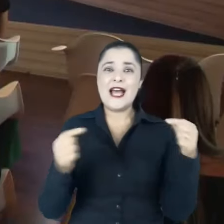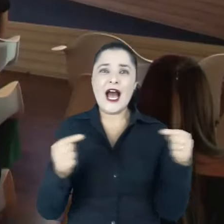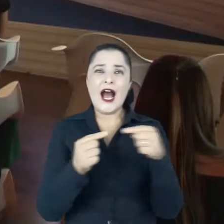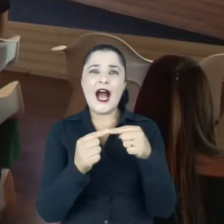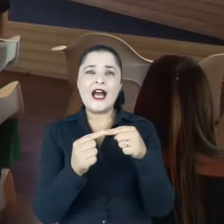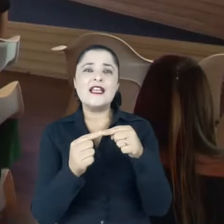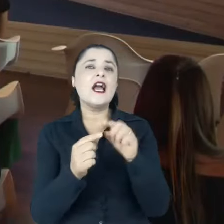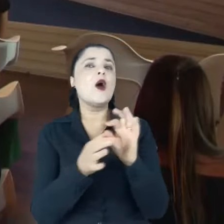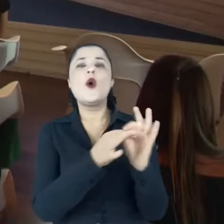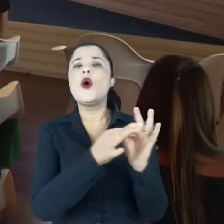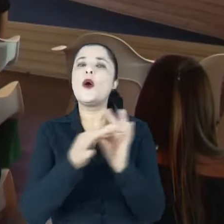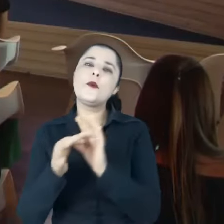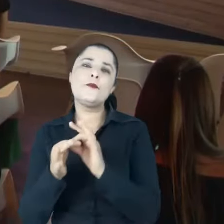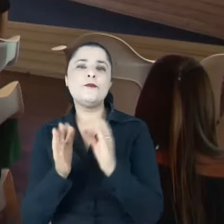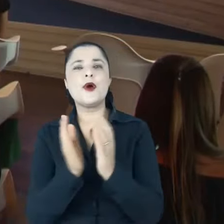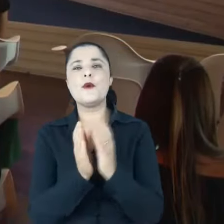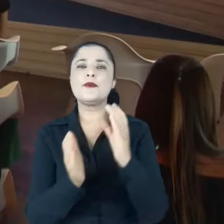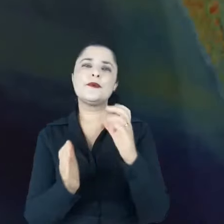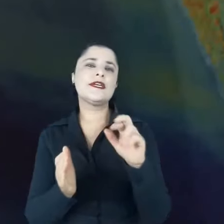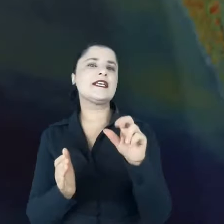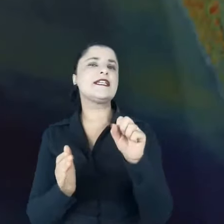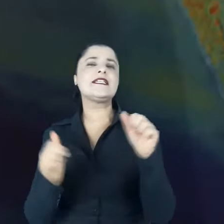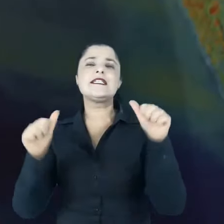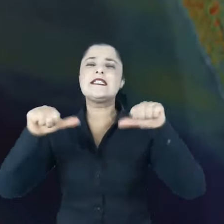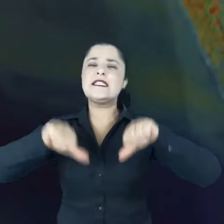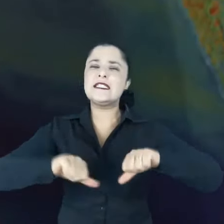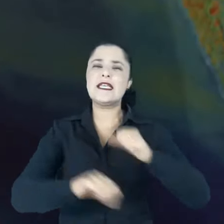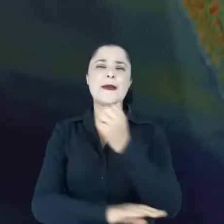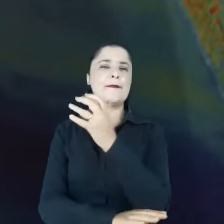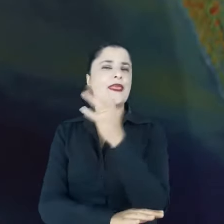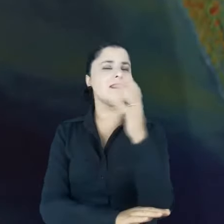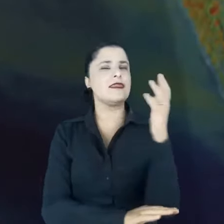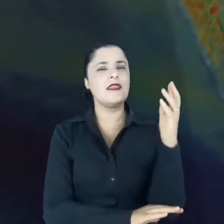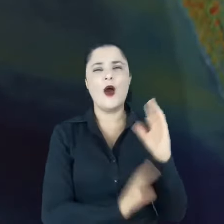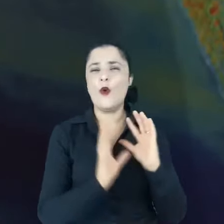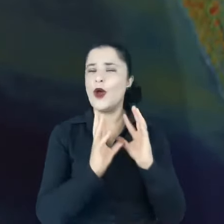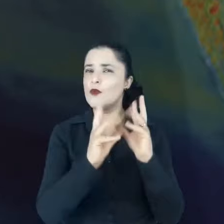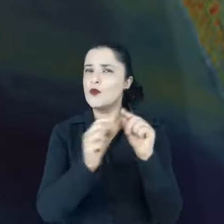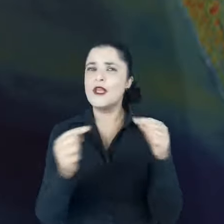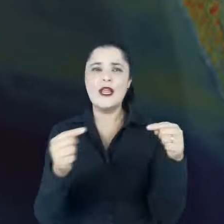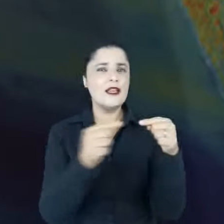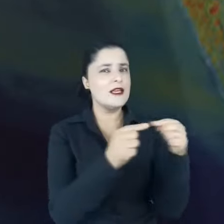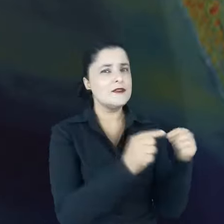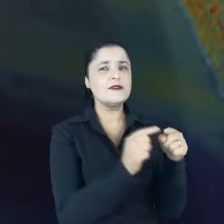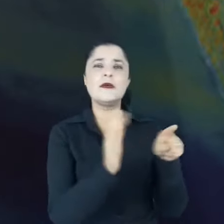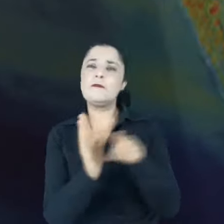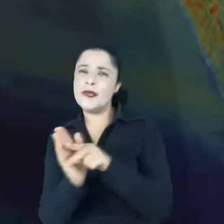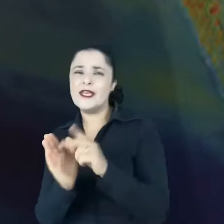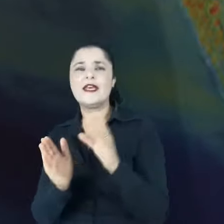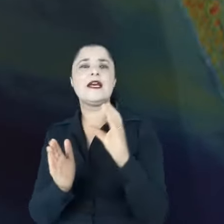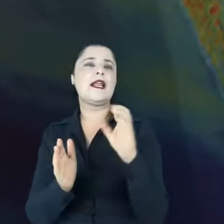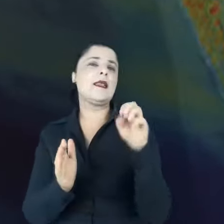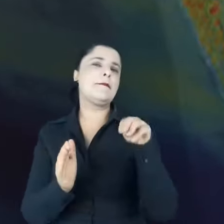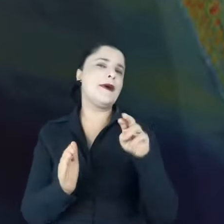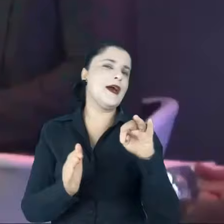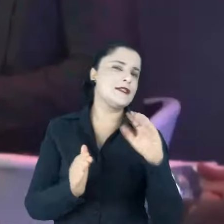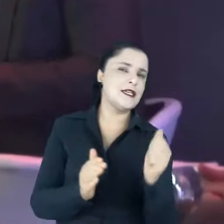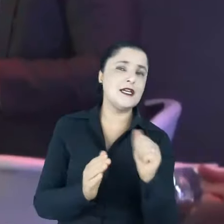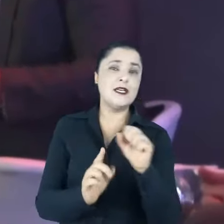crise ambiental e, portanto, totalmente ligada à crise climática. A sociedade emerge